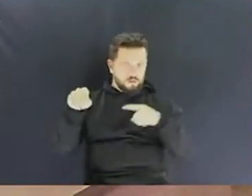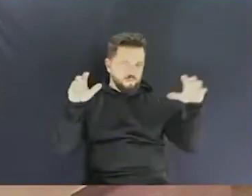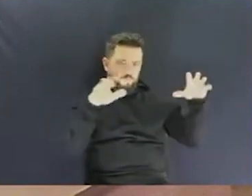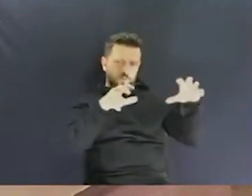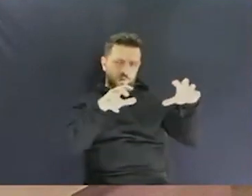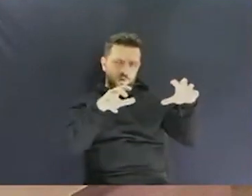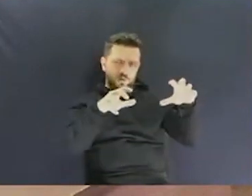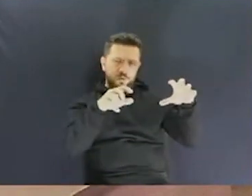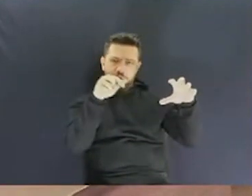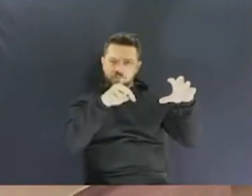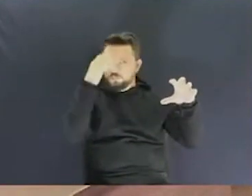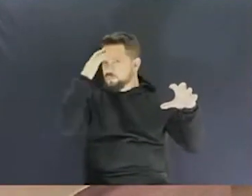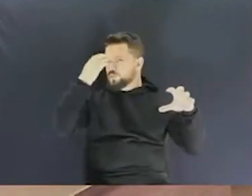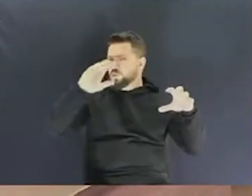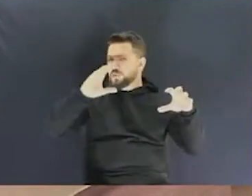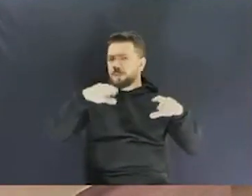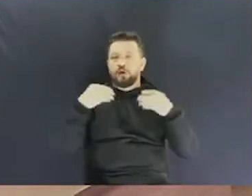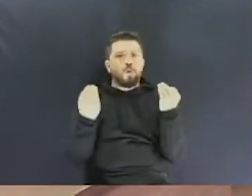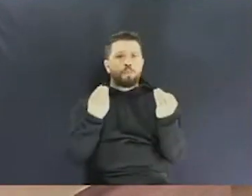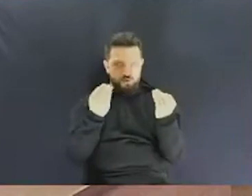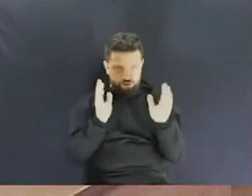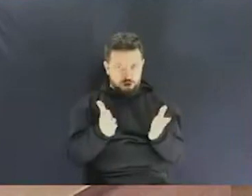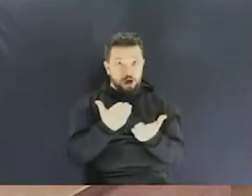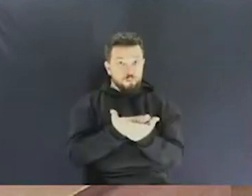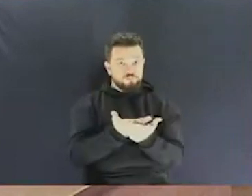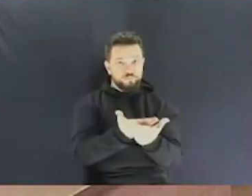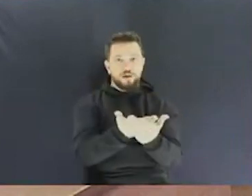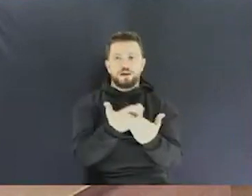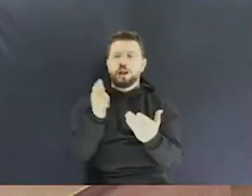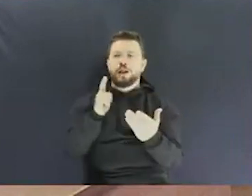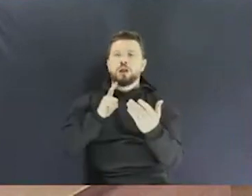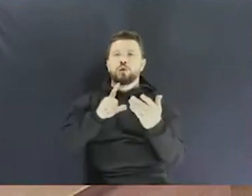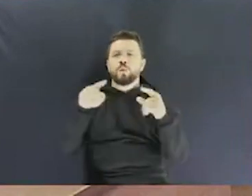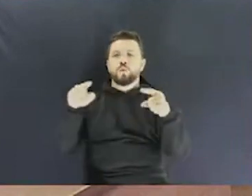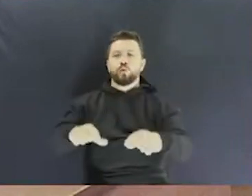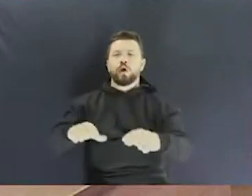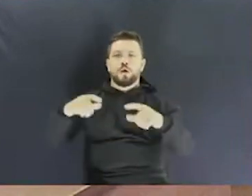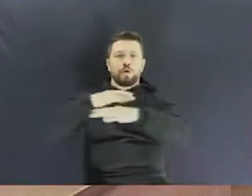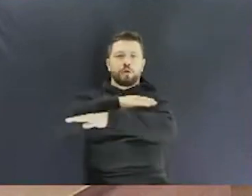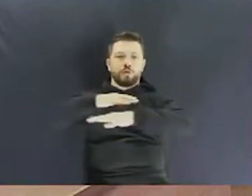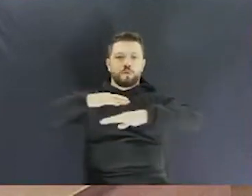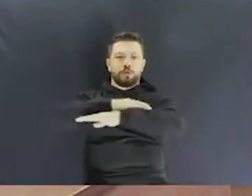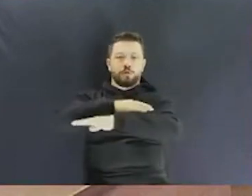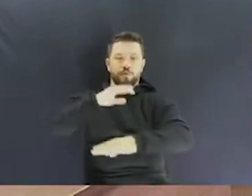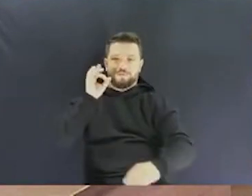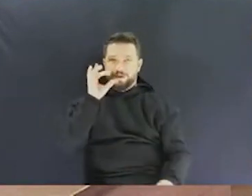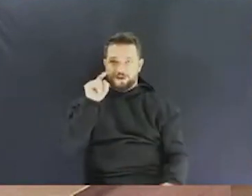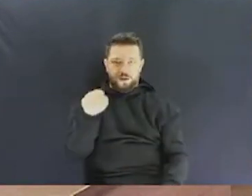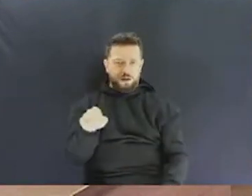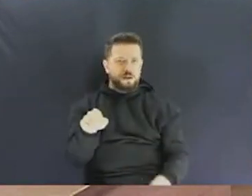respeito? Em relação à linha verde, já está garantido no orçamento a conclusão dessa linha